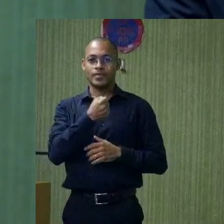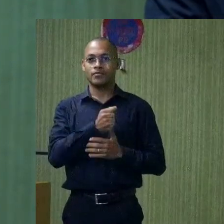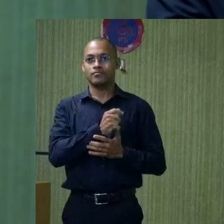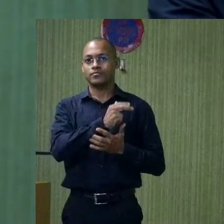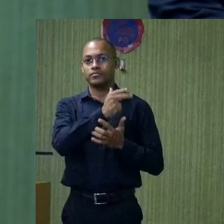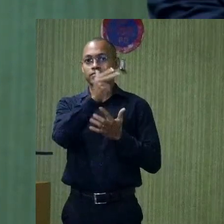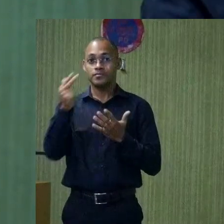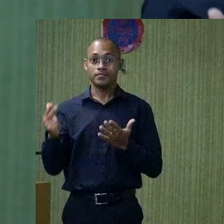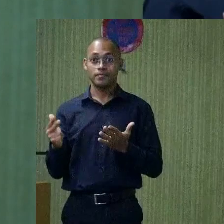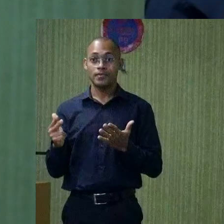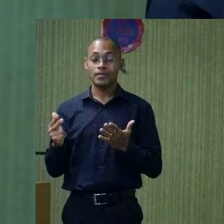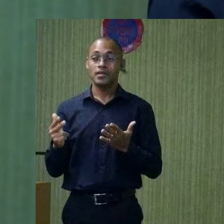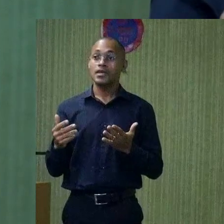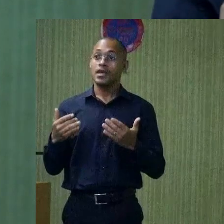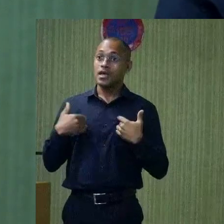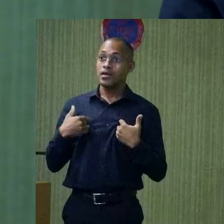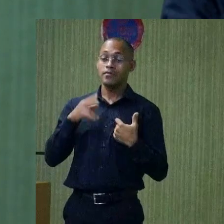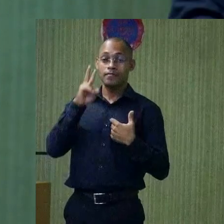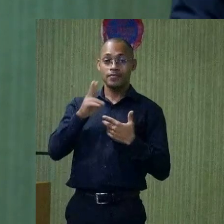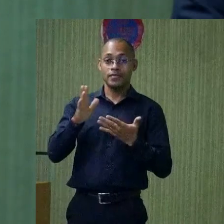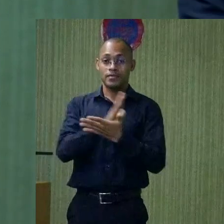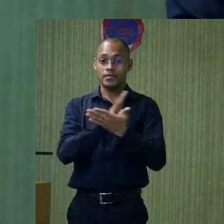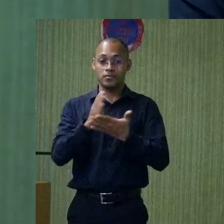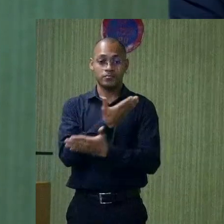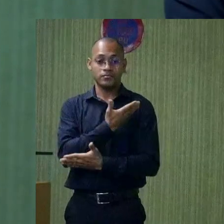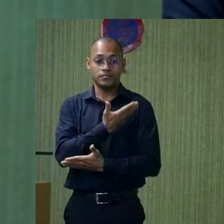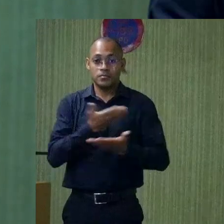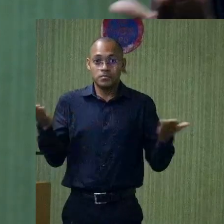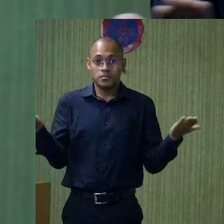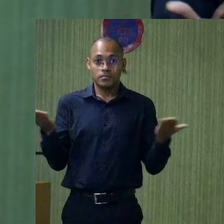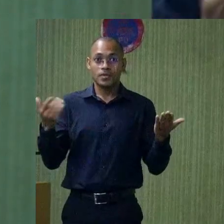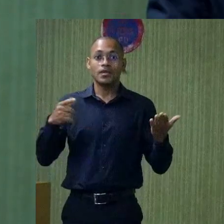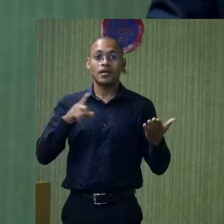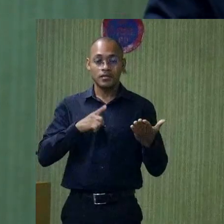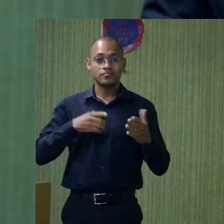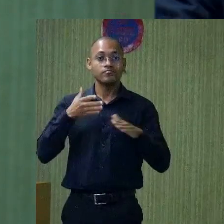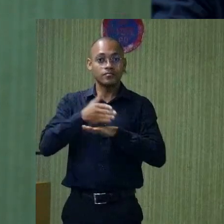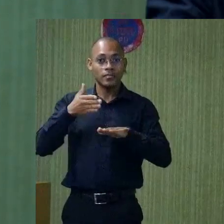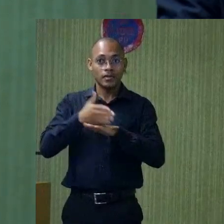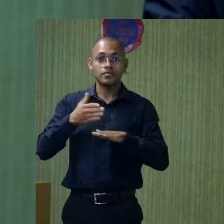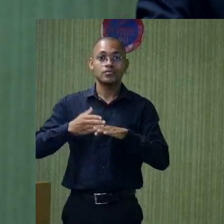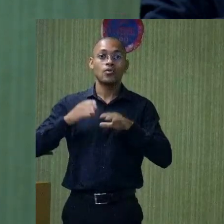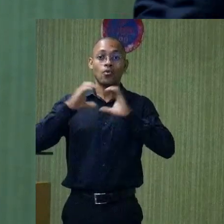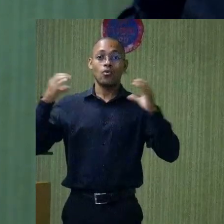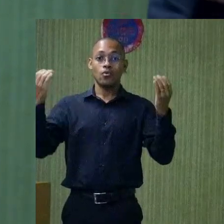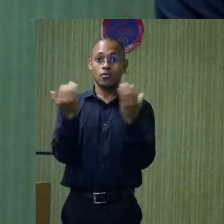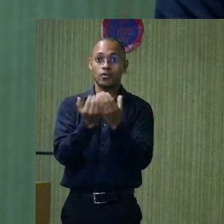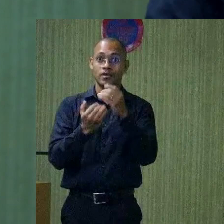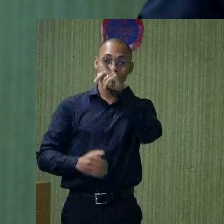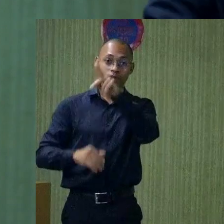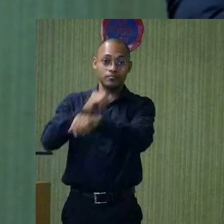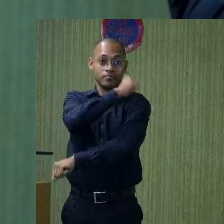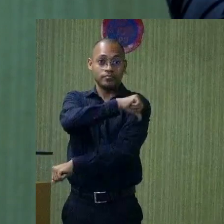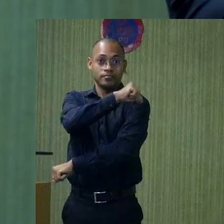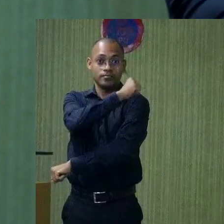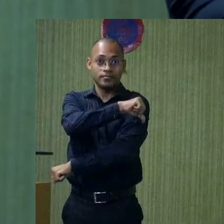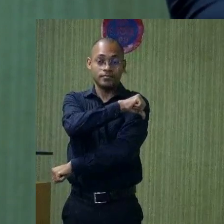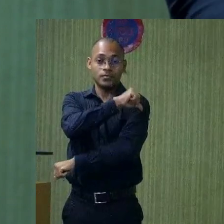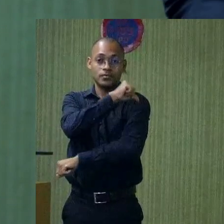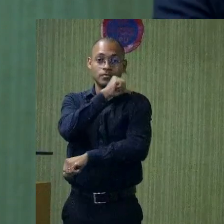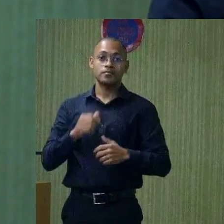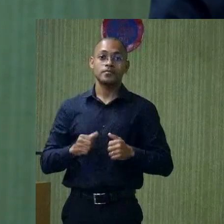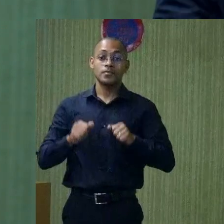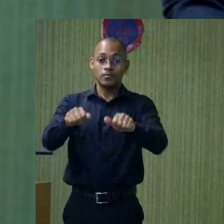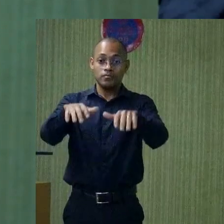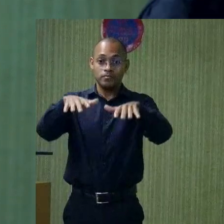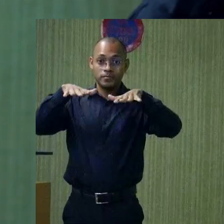colegas que eu vejo aqui hoje nos assistindo estavam no congresso do Pró infância né no nosso encontro lá no Rio de Janeiro